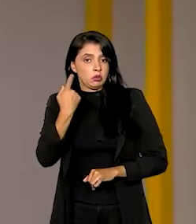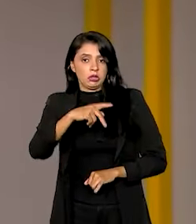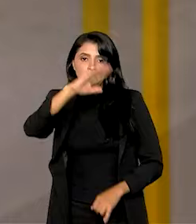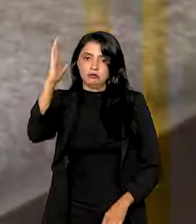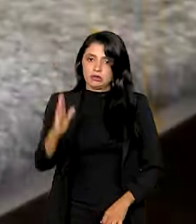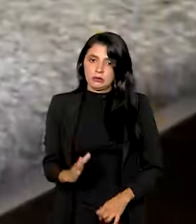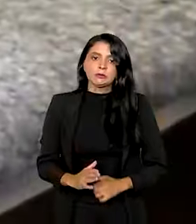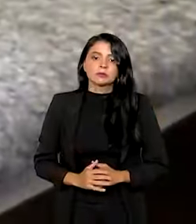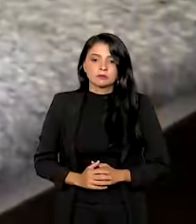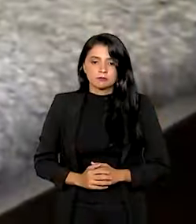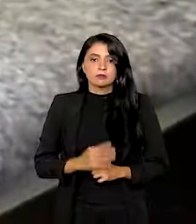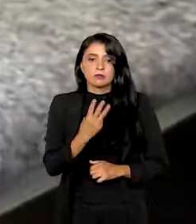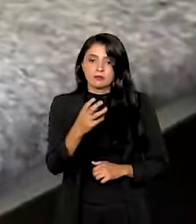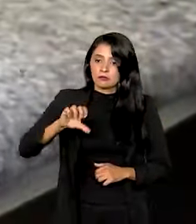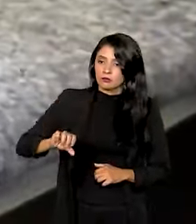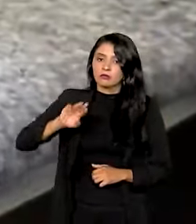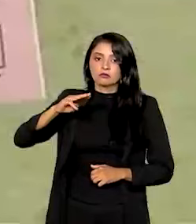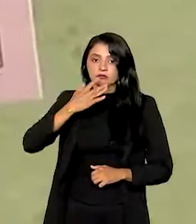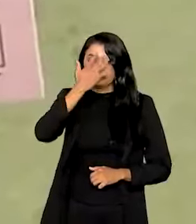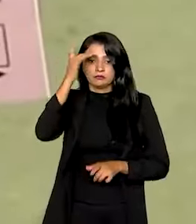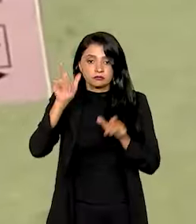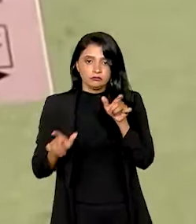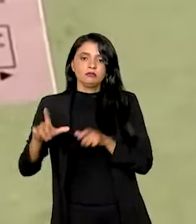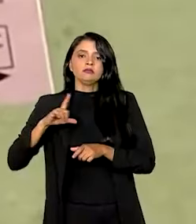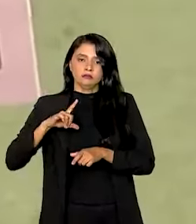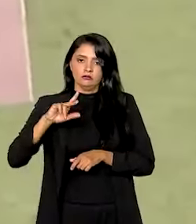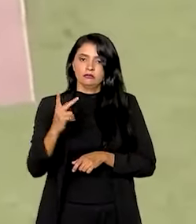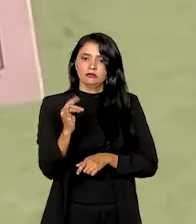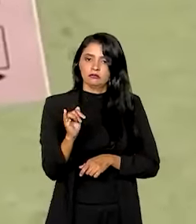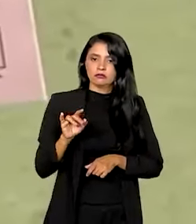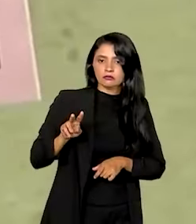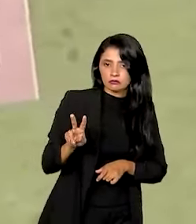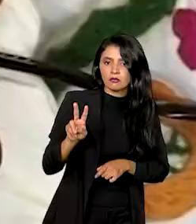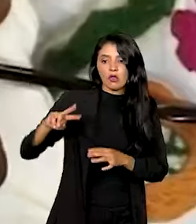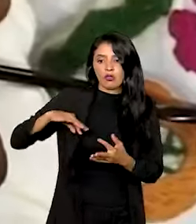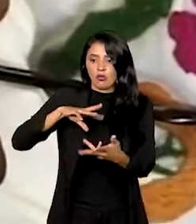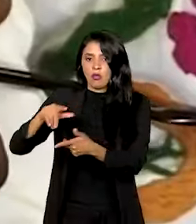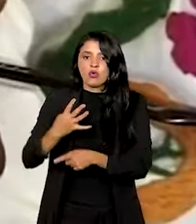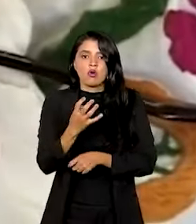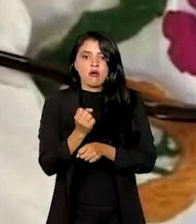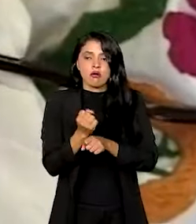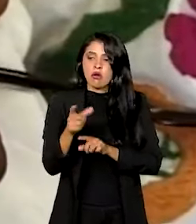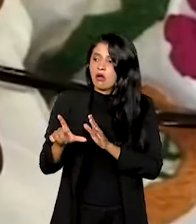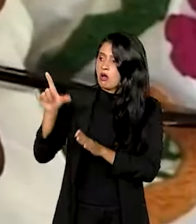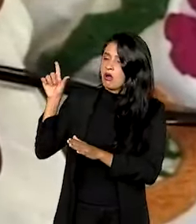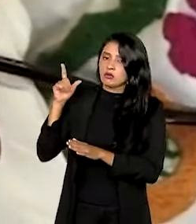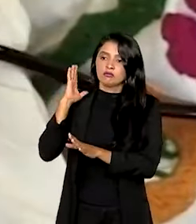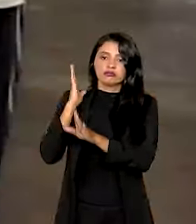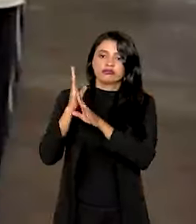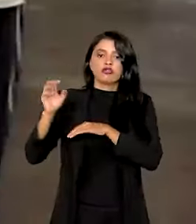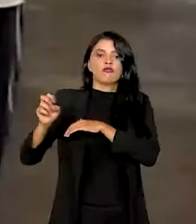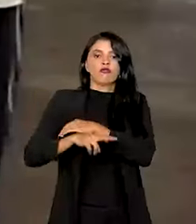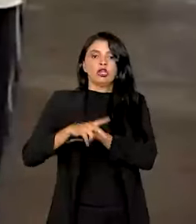país. 39 milhões de pessoas vivem com HIV no mundo. 40 anos atrás, quando o vírus foi descoberto,